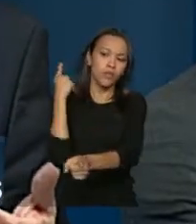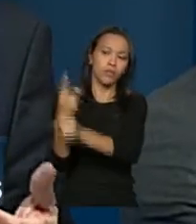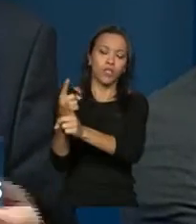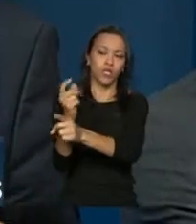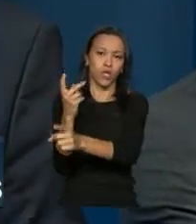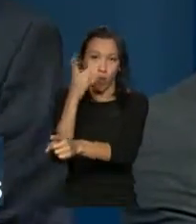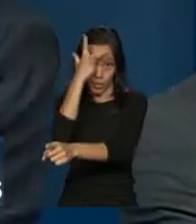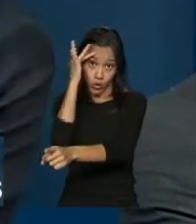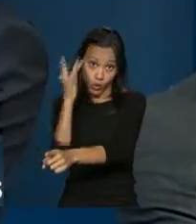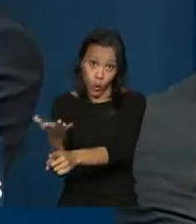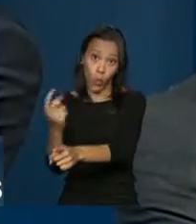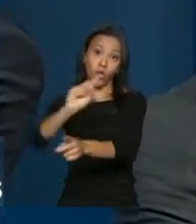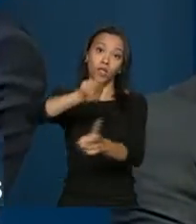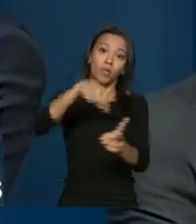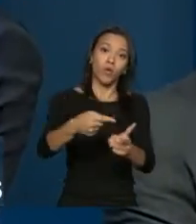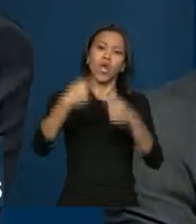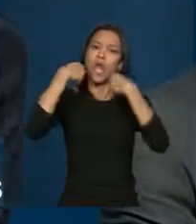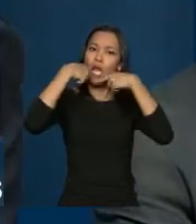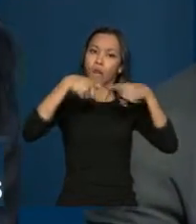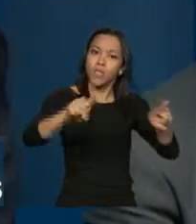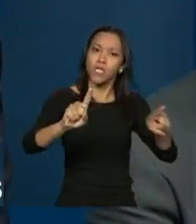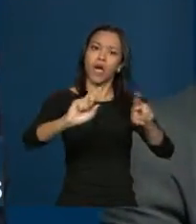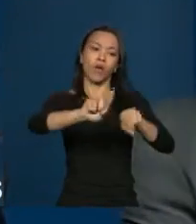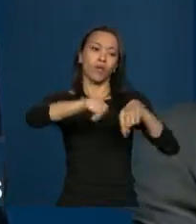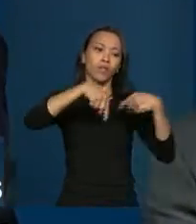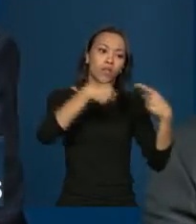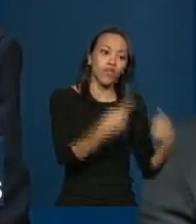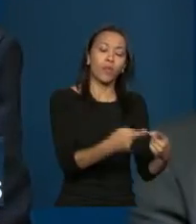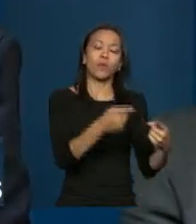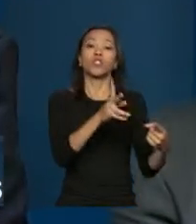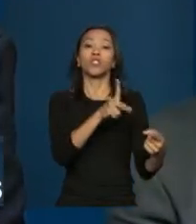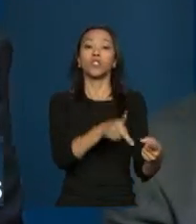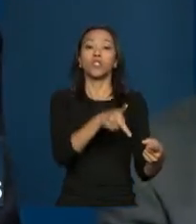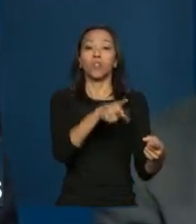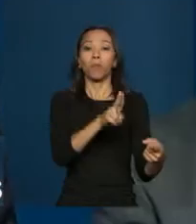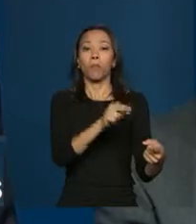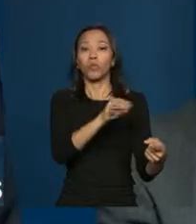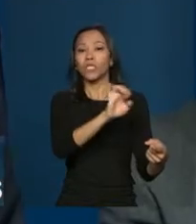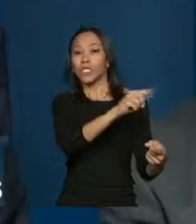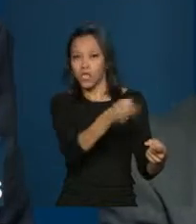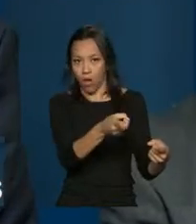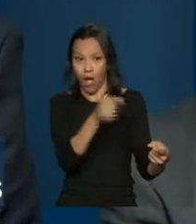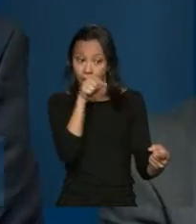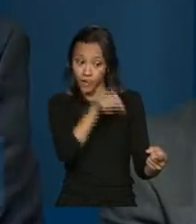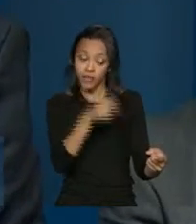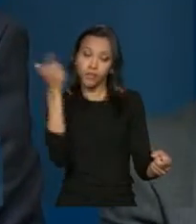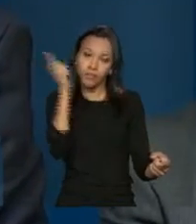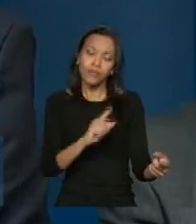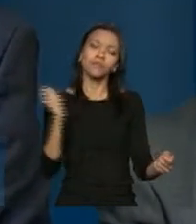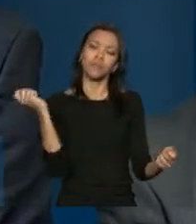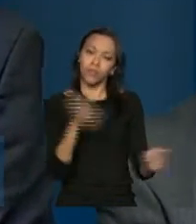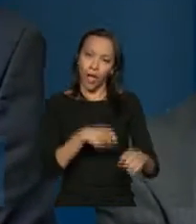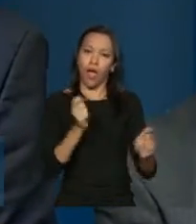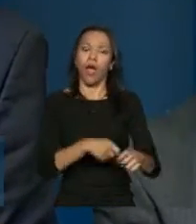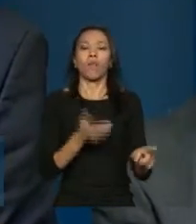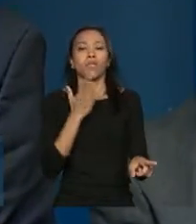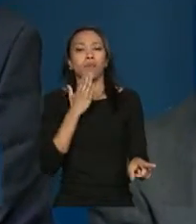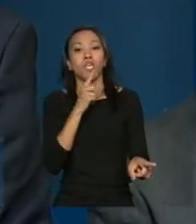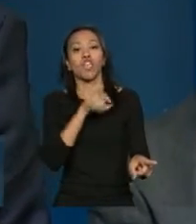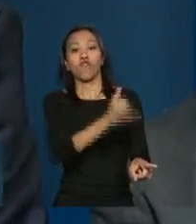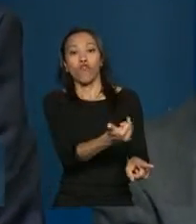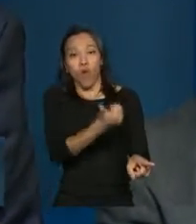de vítima, processamento de denúncia, apuração e aí depois punição. Com a punição, você é capaz de alcançar